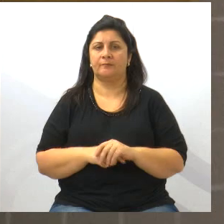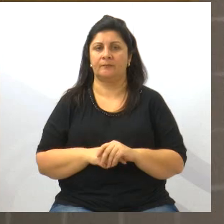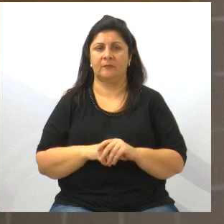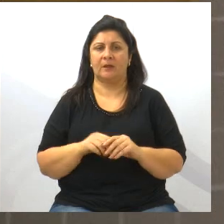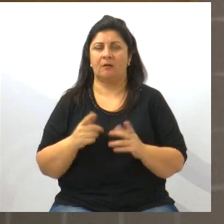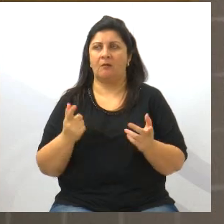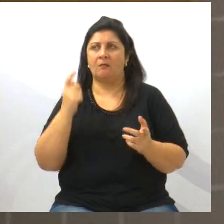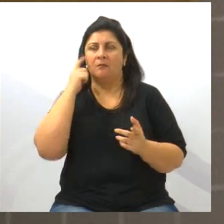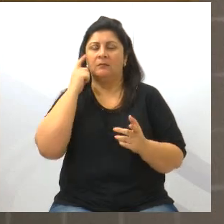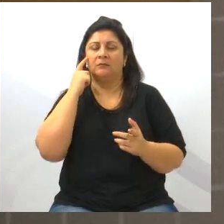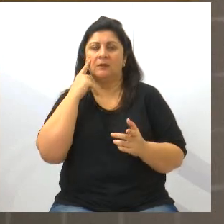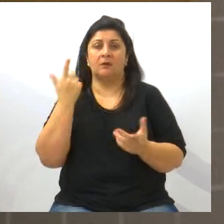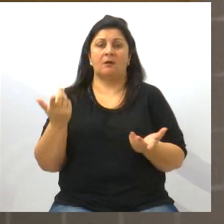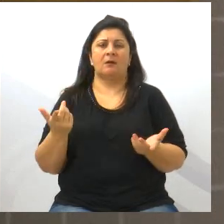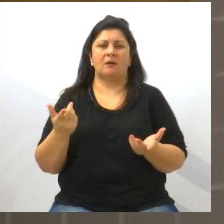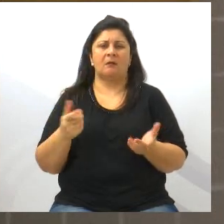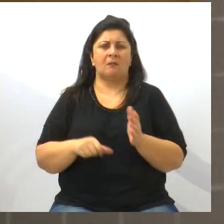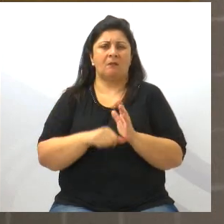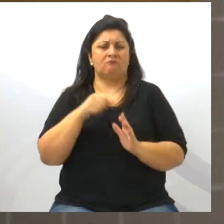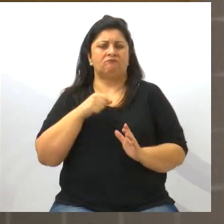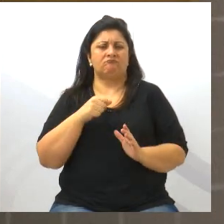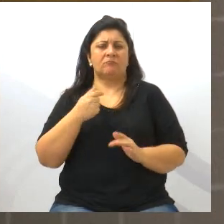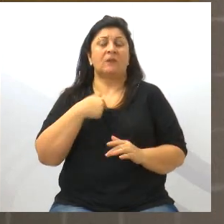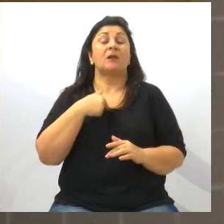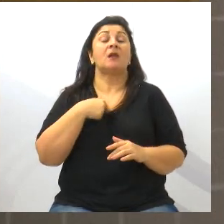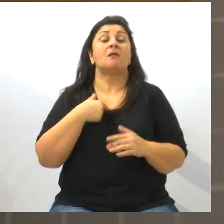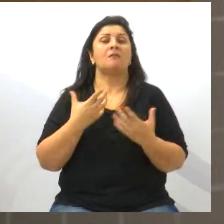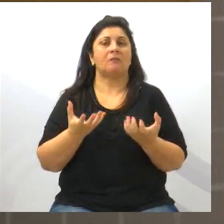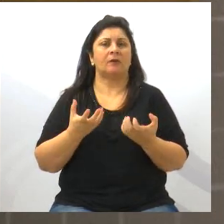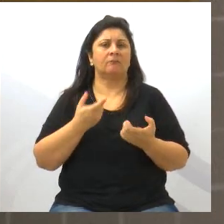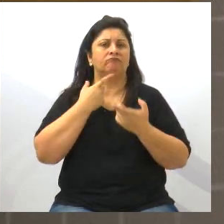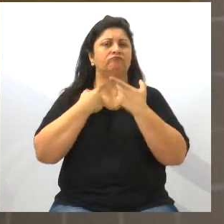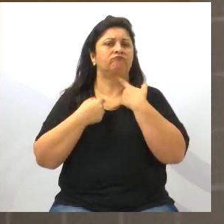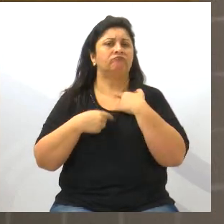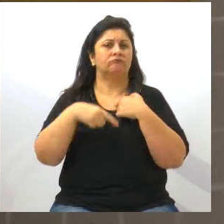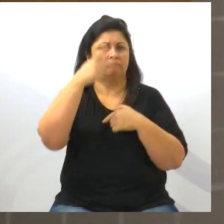partir da minha própria necessidade, né?